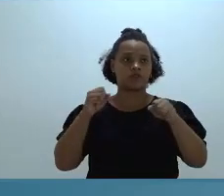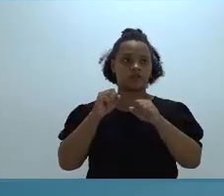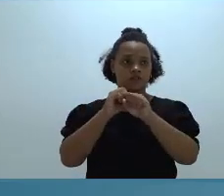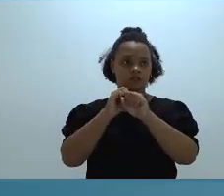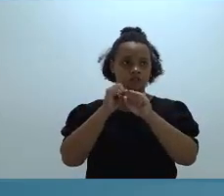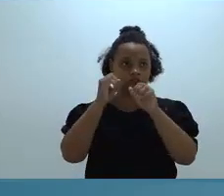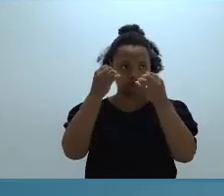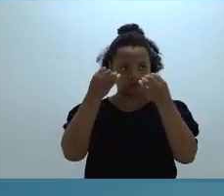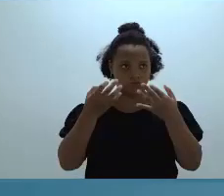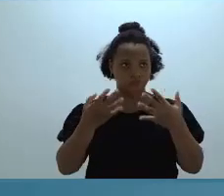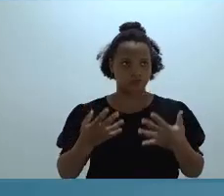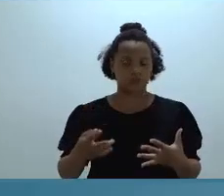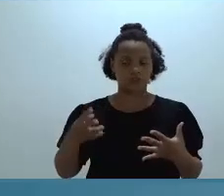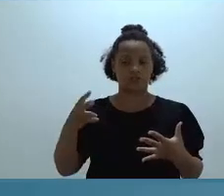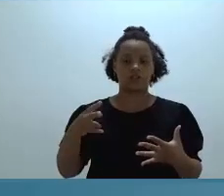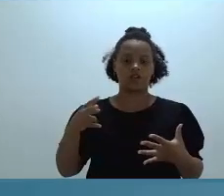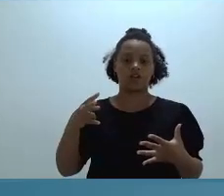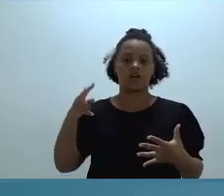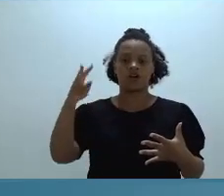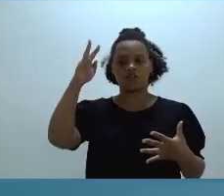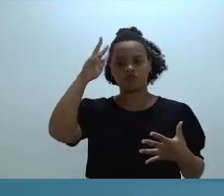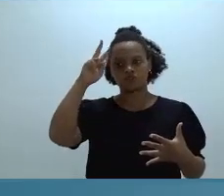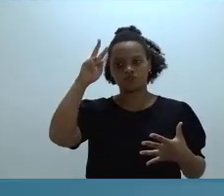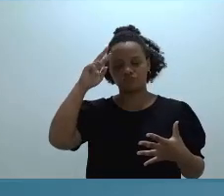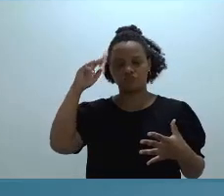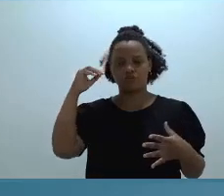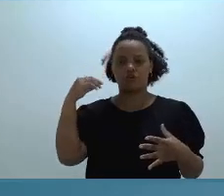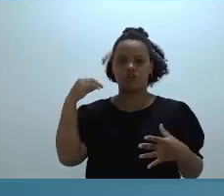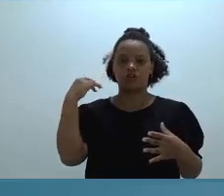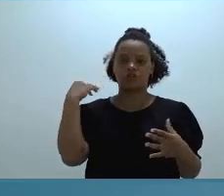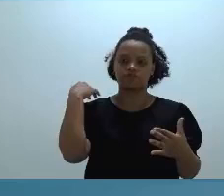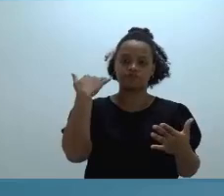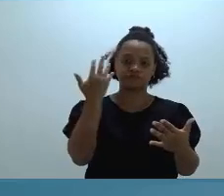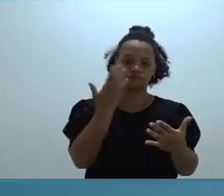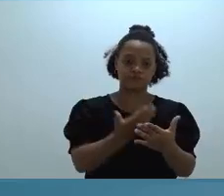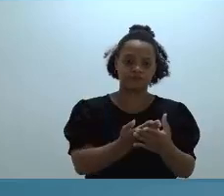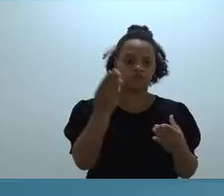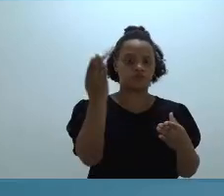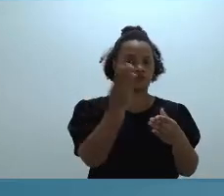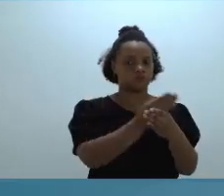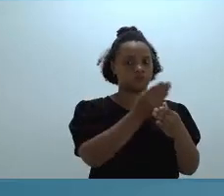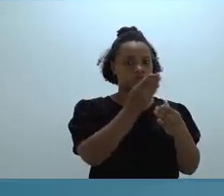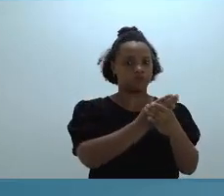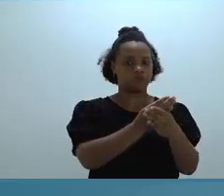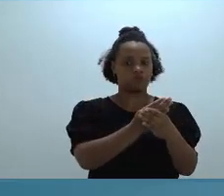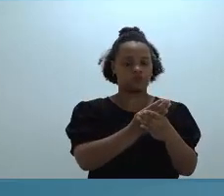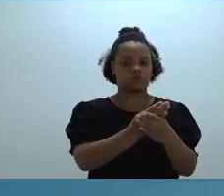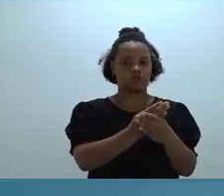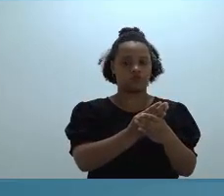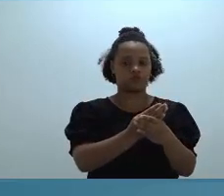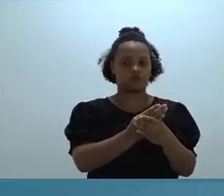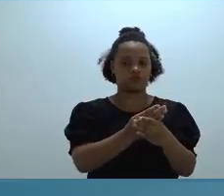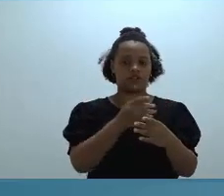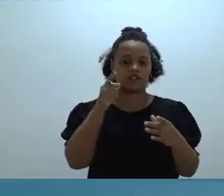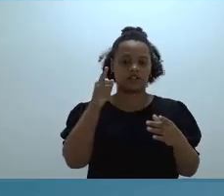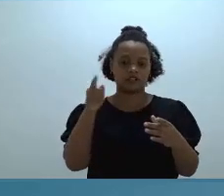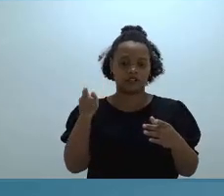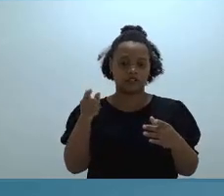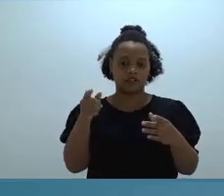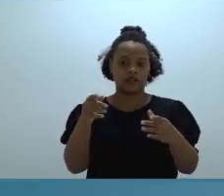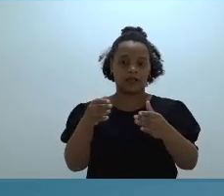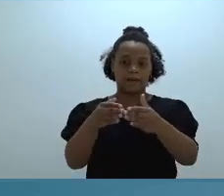segurança. E assim o faço. A ação objetiva, o pagamento da gratificação